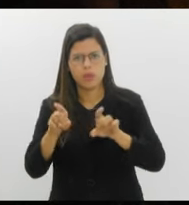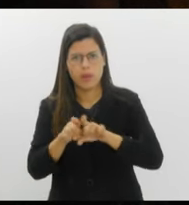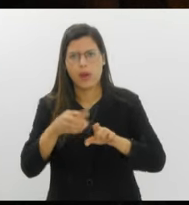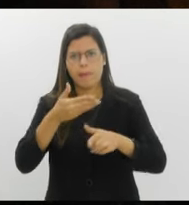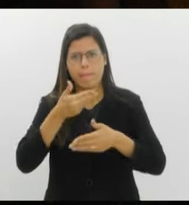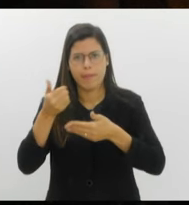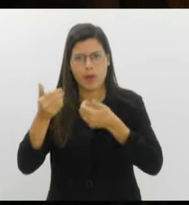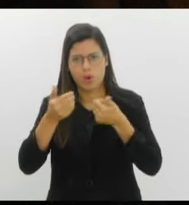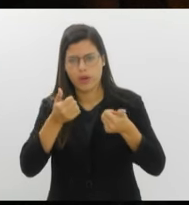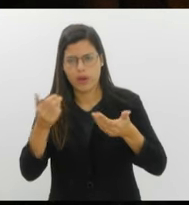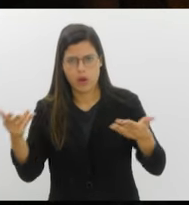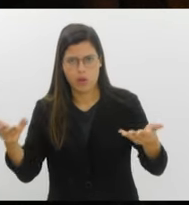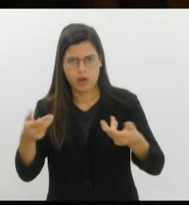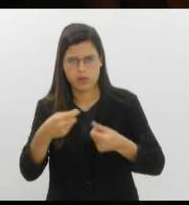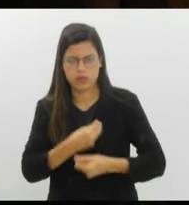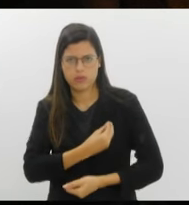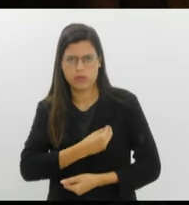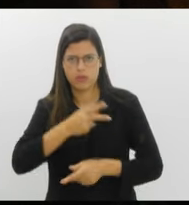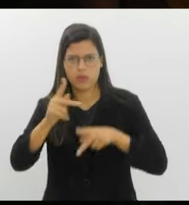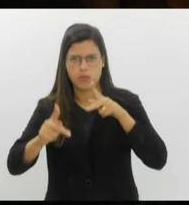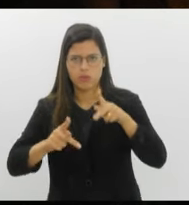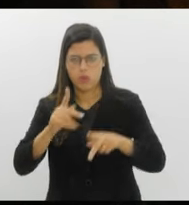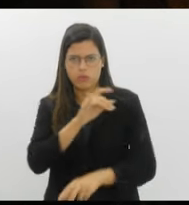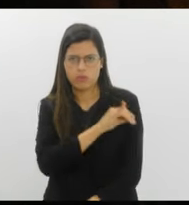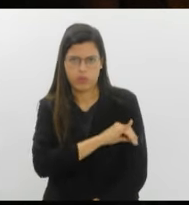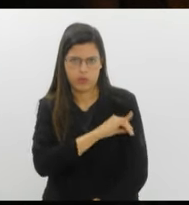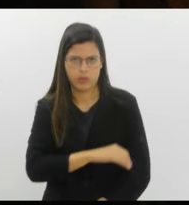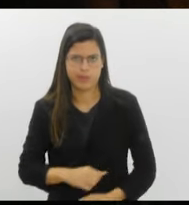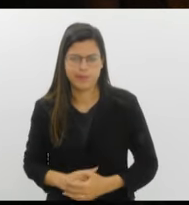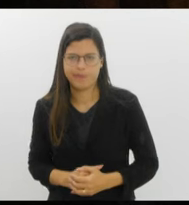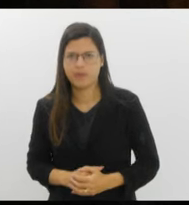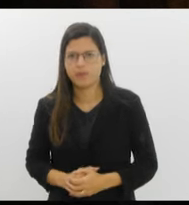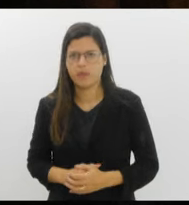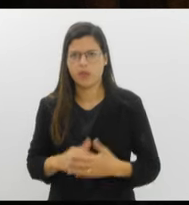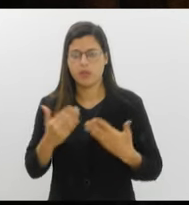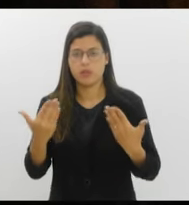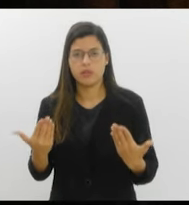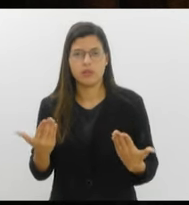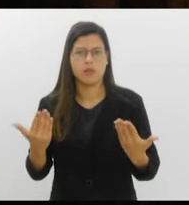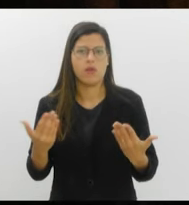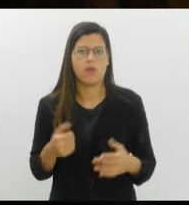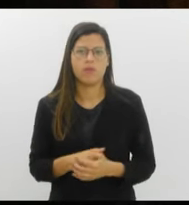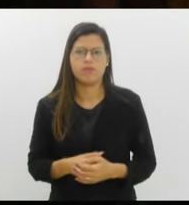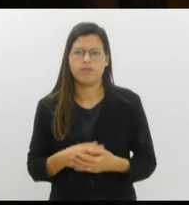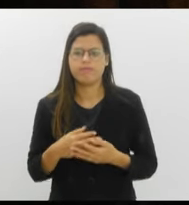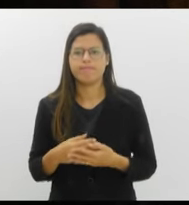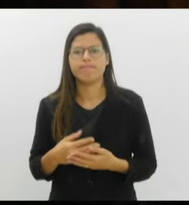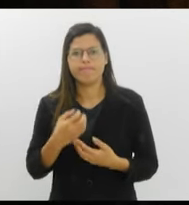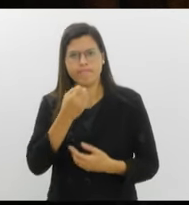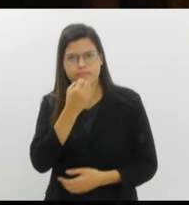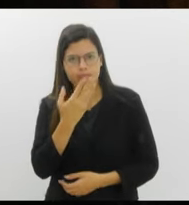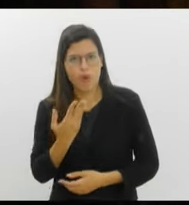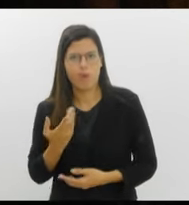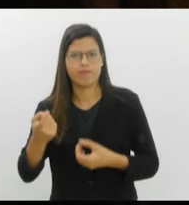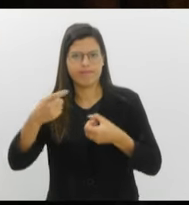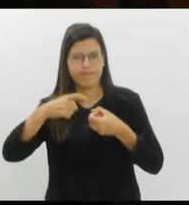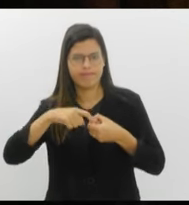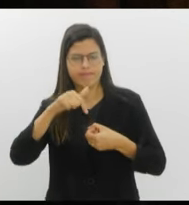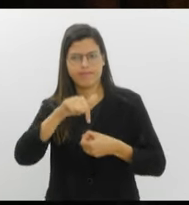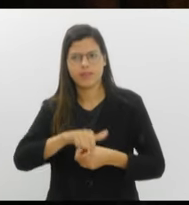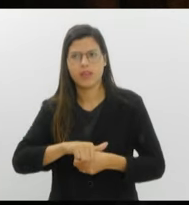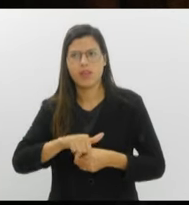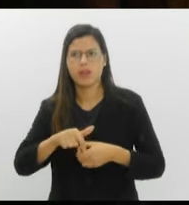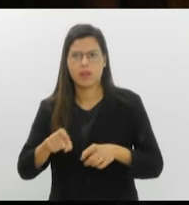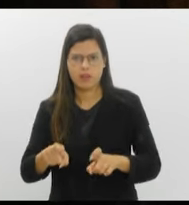melhoria na qualidade de vida da população do Rio de Janeiro. Então, como é bom estar nessa casa e